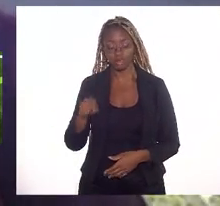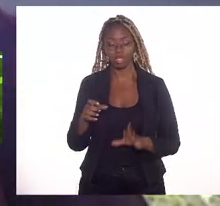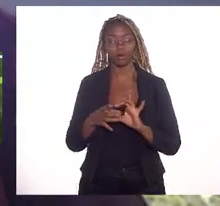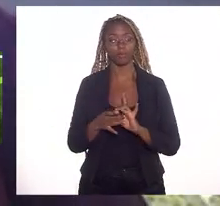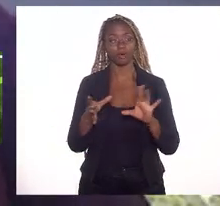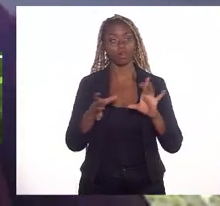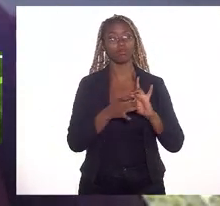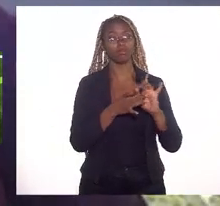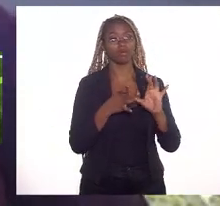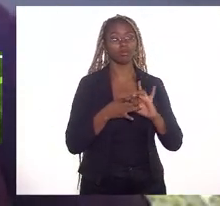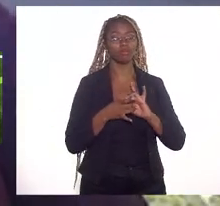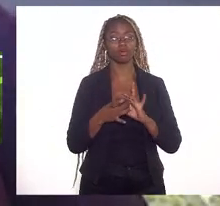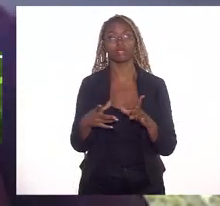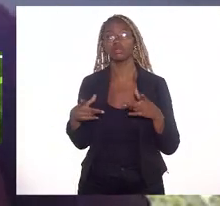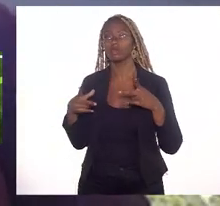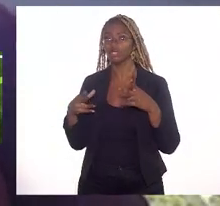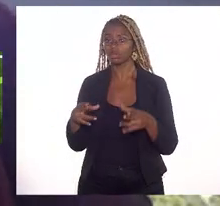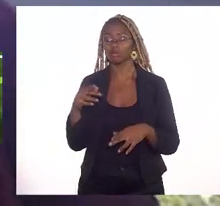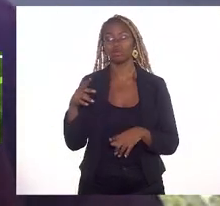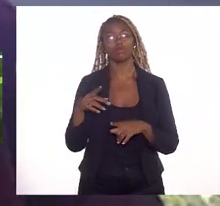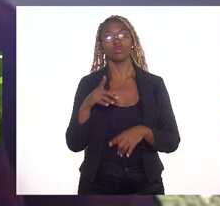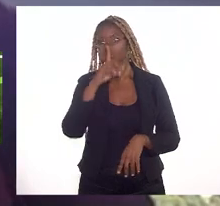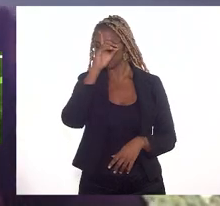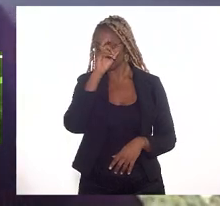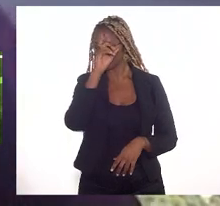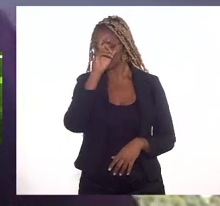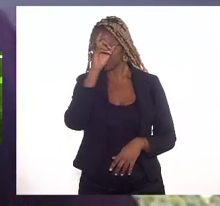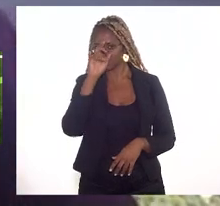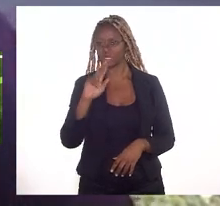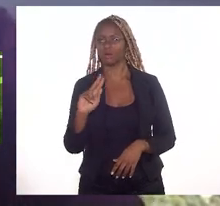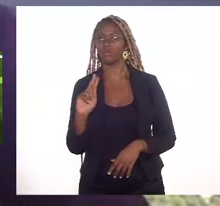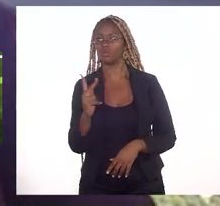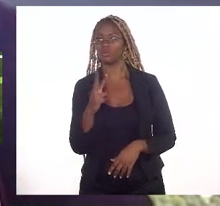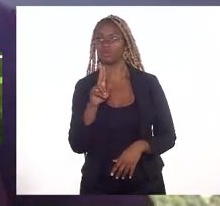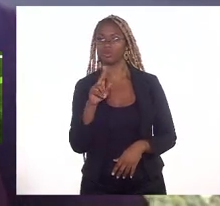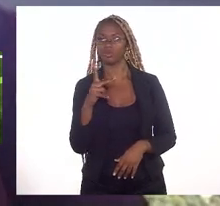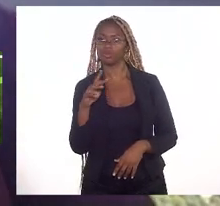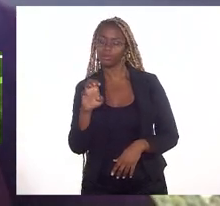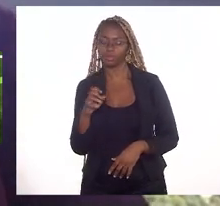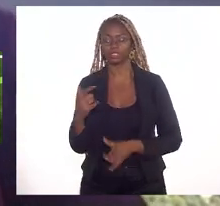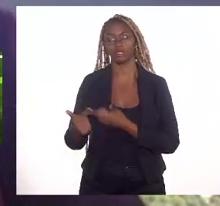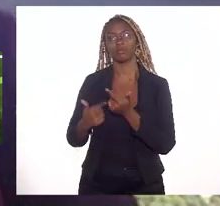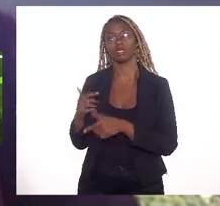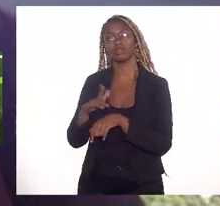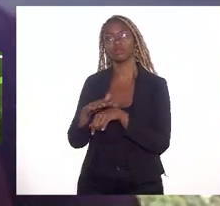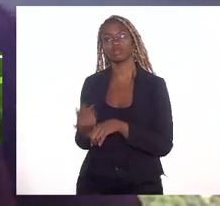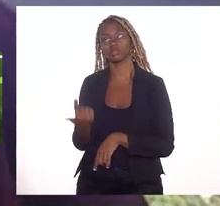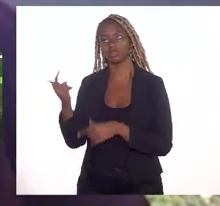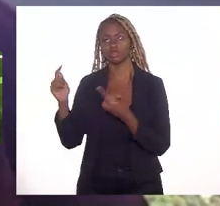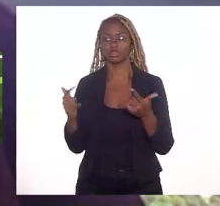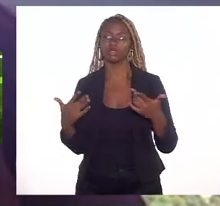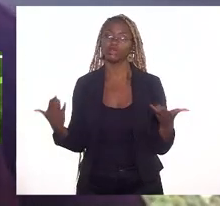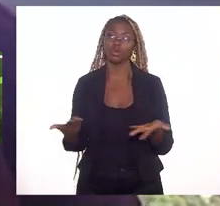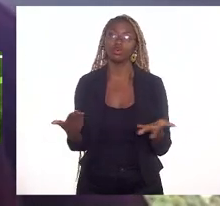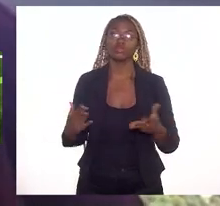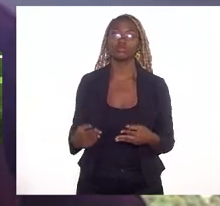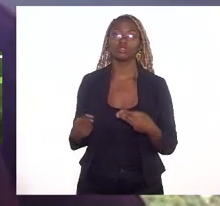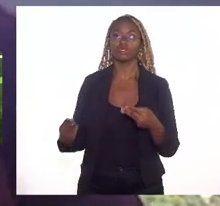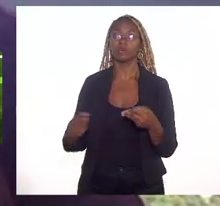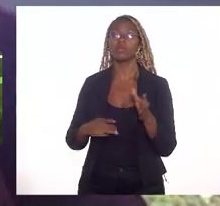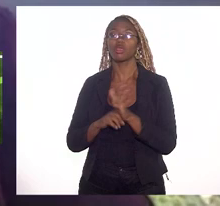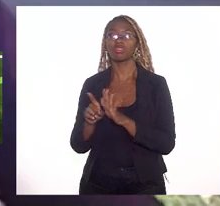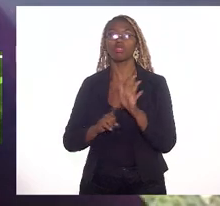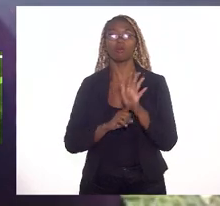habilitadas. Assim como o Pedro Ernesto, eu sei que atende outras doenças. Então, hoje o Ministério questiona muito isso. Por que mais